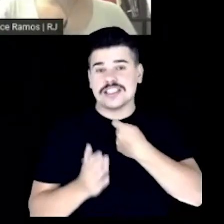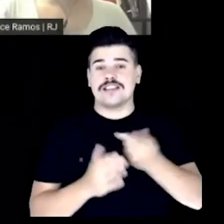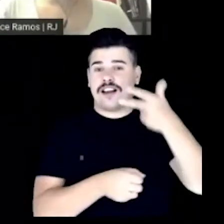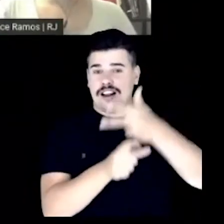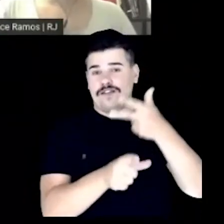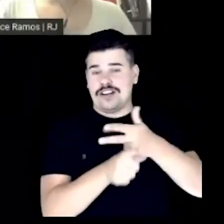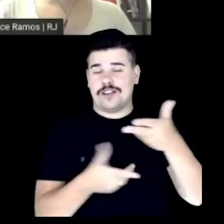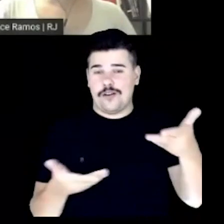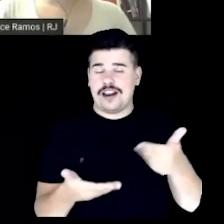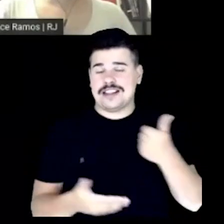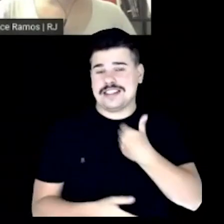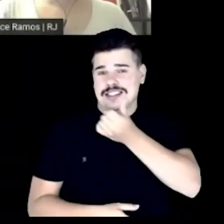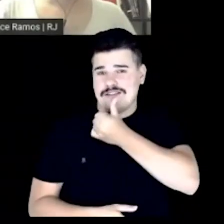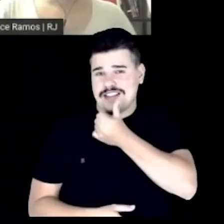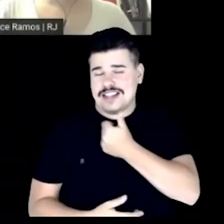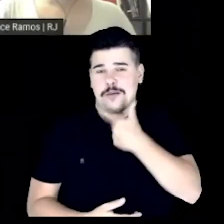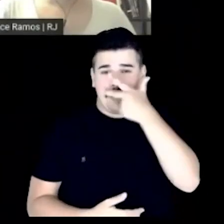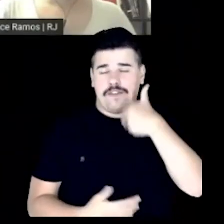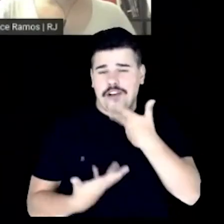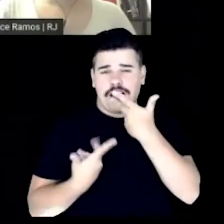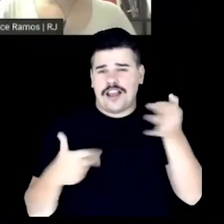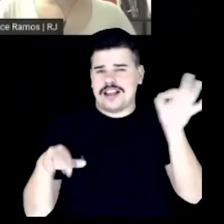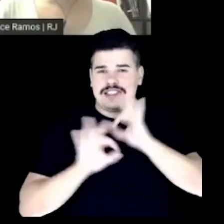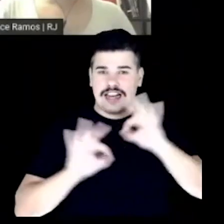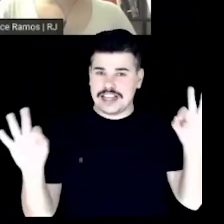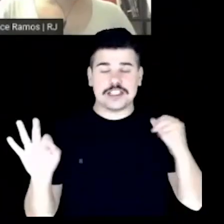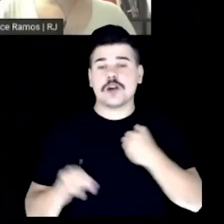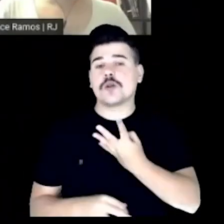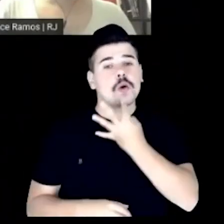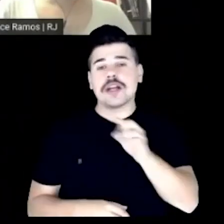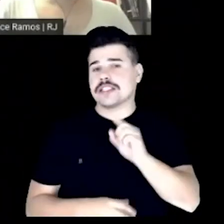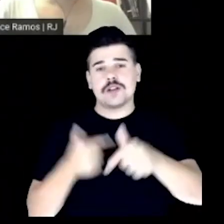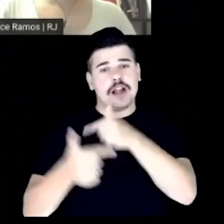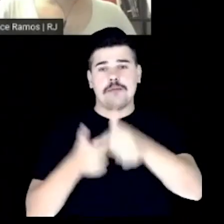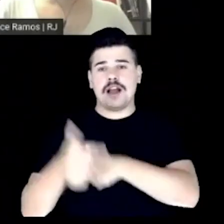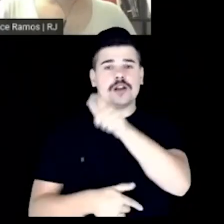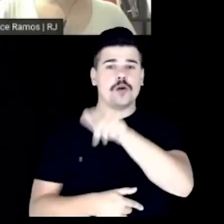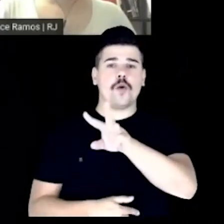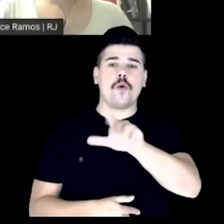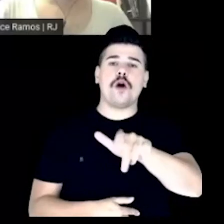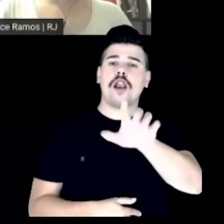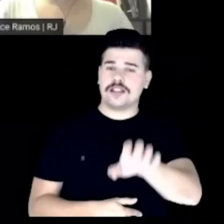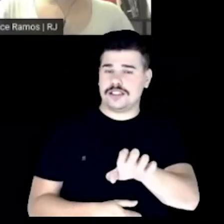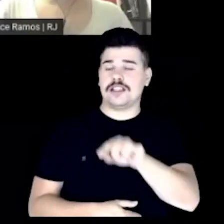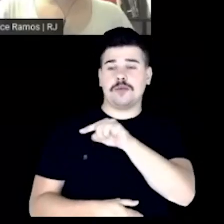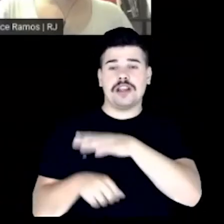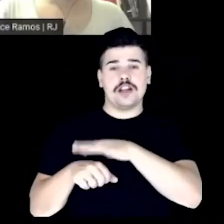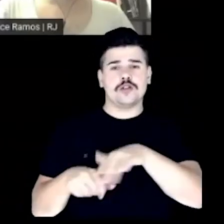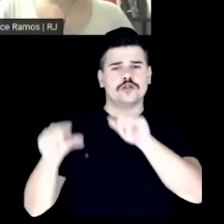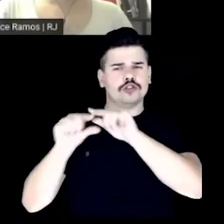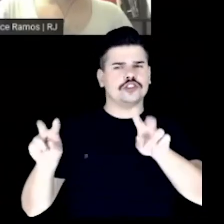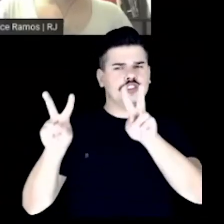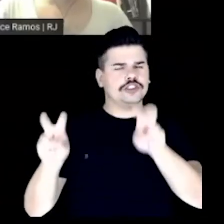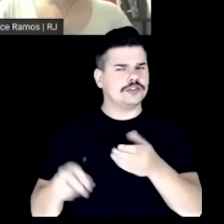hoje, a gente está gravando na sexta, então para mim foi excelente. Eu não conheci o trabalho do Wallace, fiquei muito interessado, já